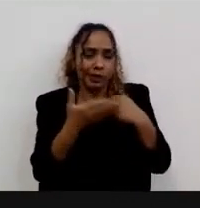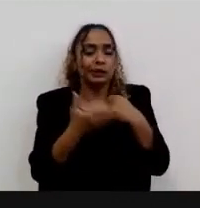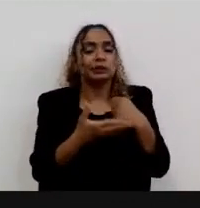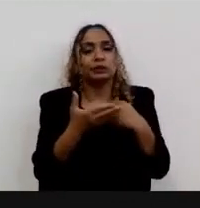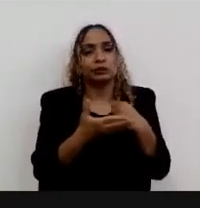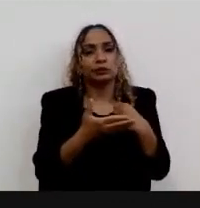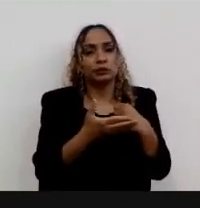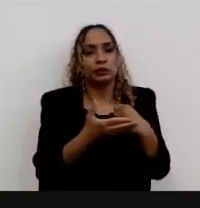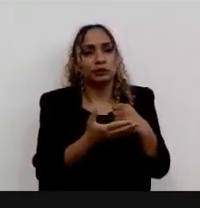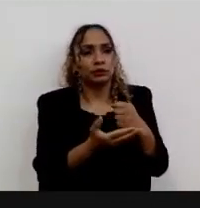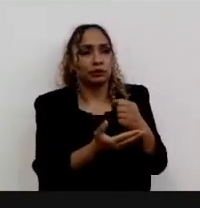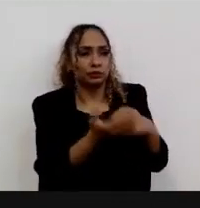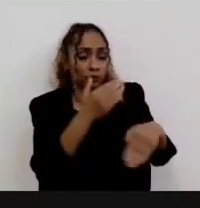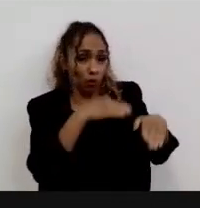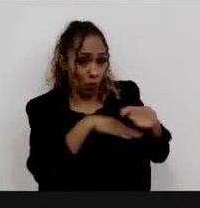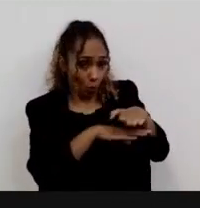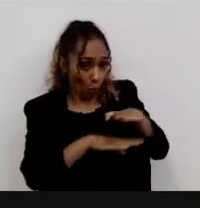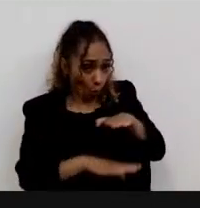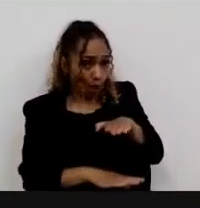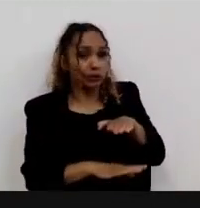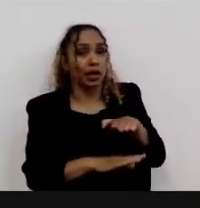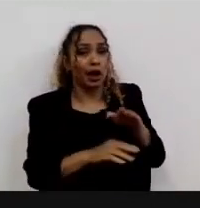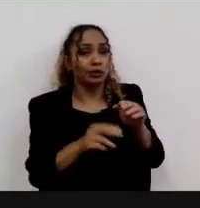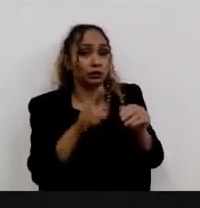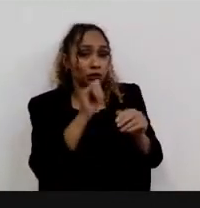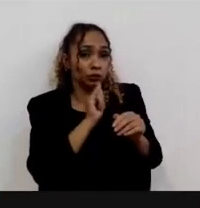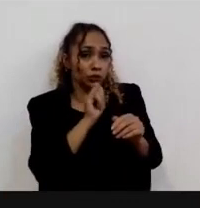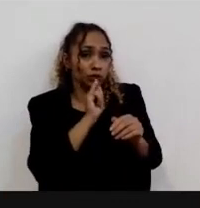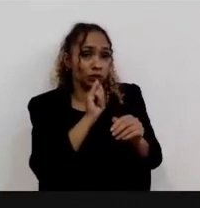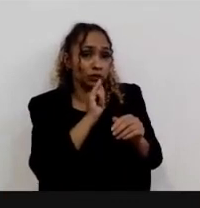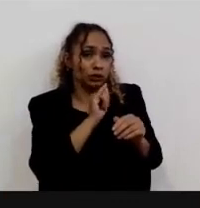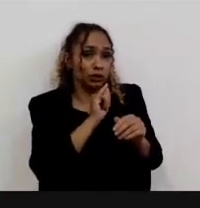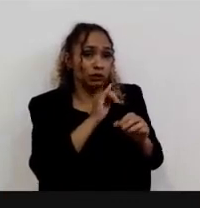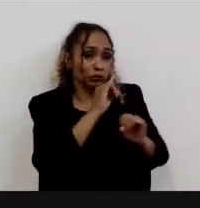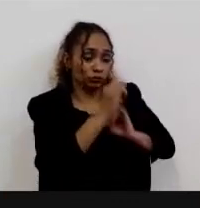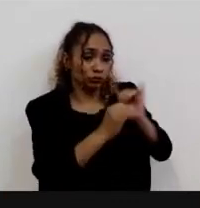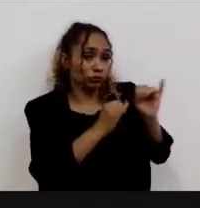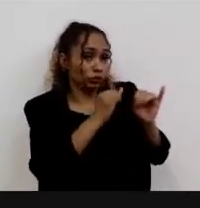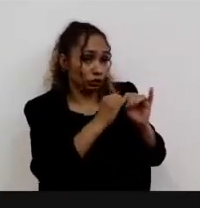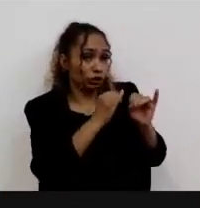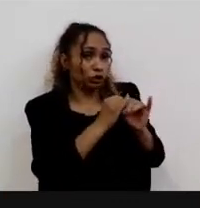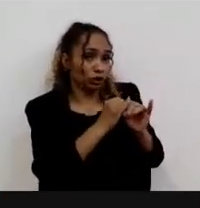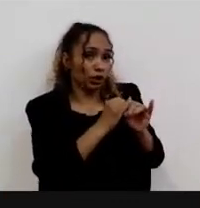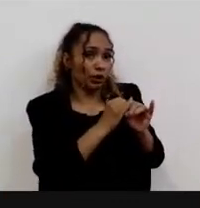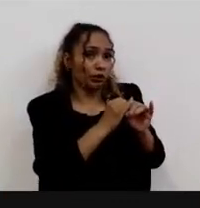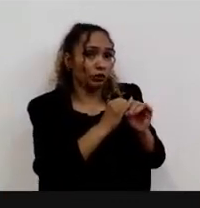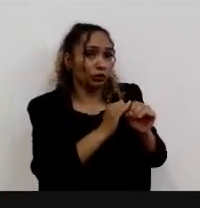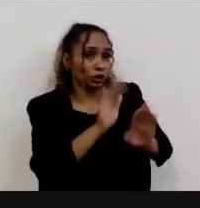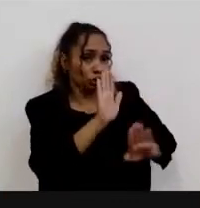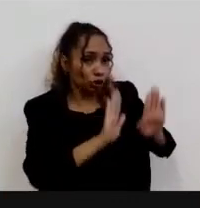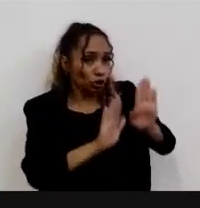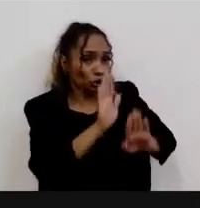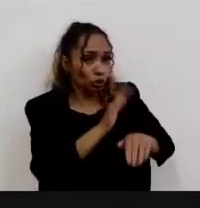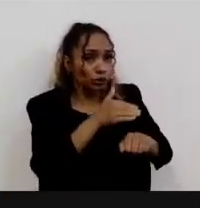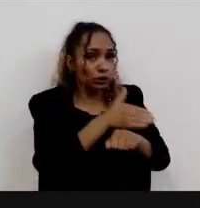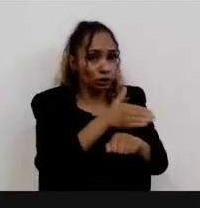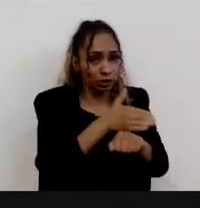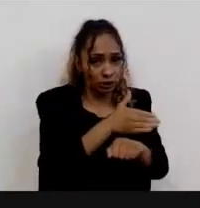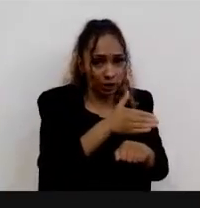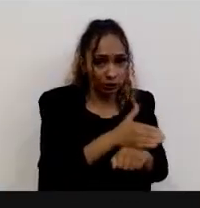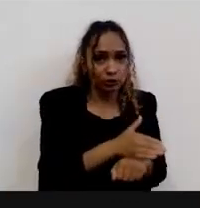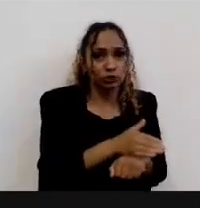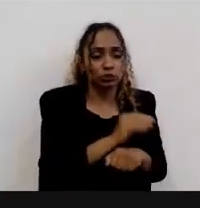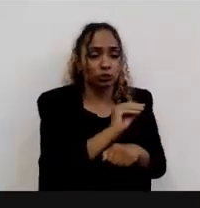documentos arquivísticos. Aqui, nesse caso, a gente usou como exemplo um repositório digital de preservação e de acesso aos documentos